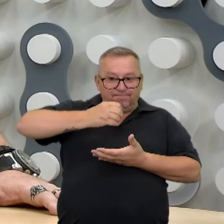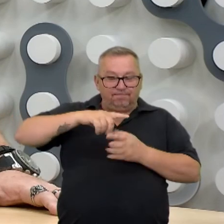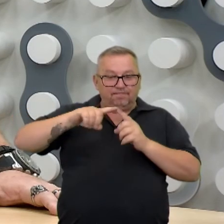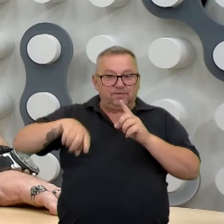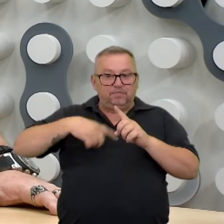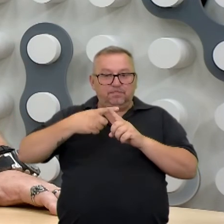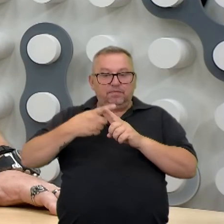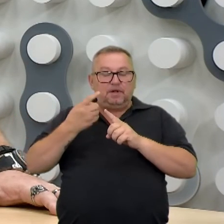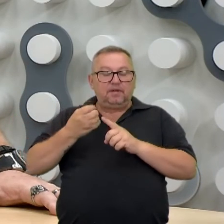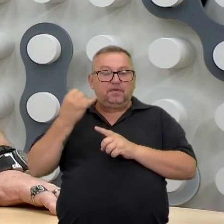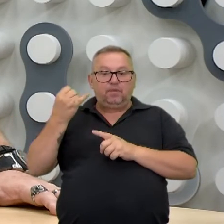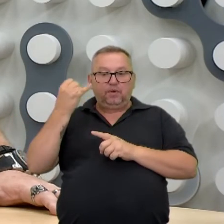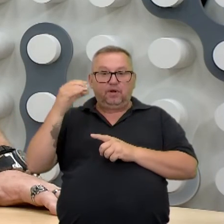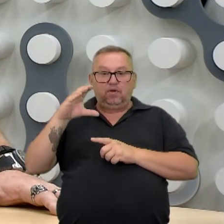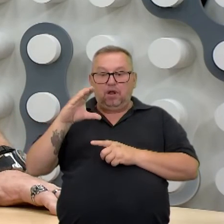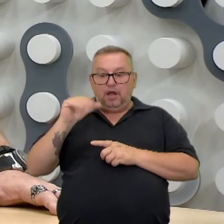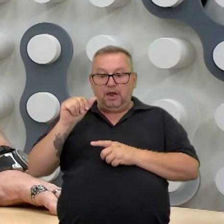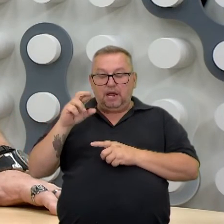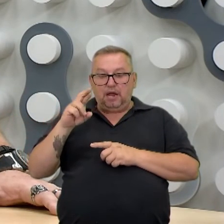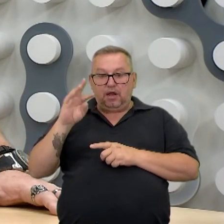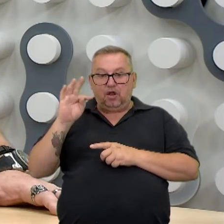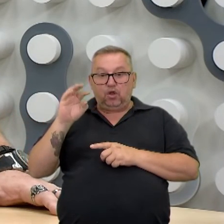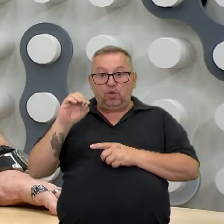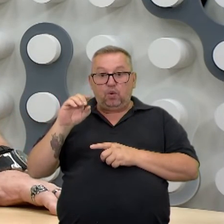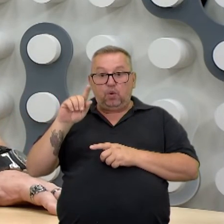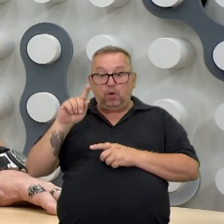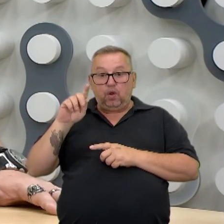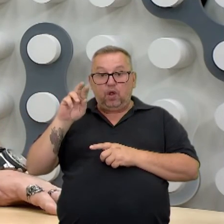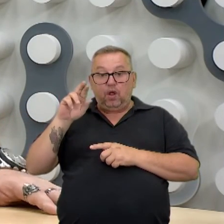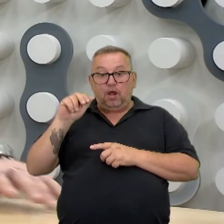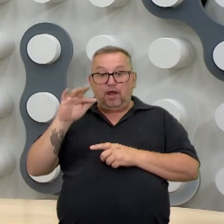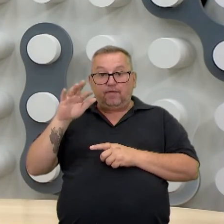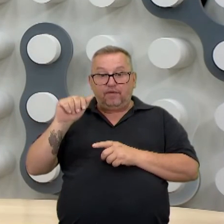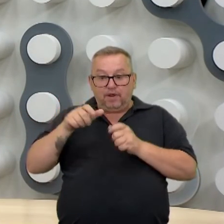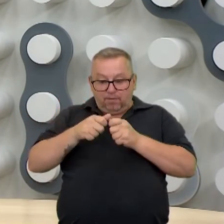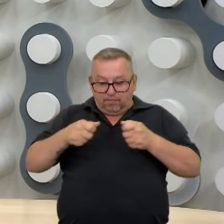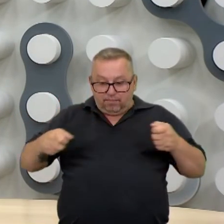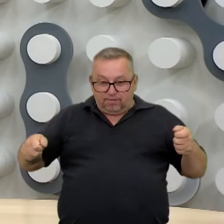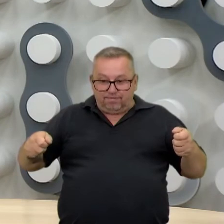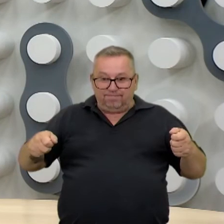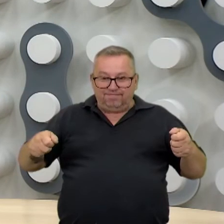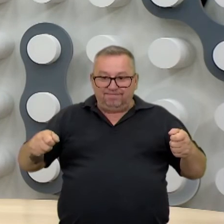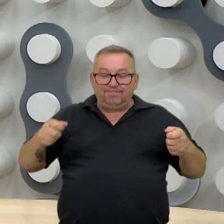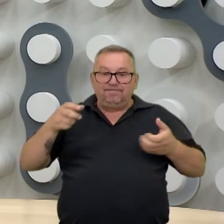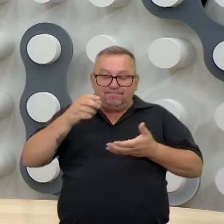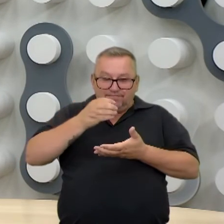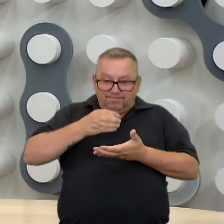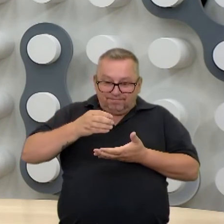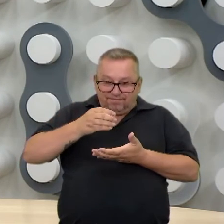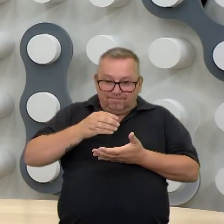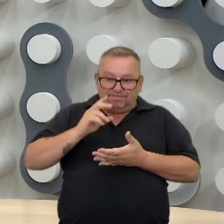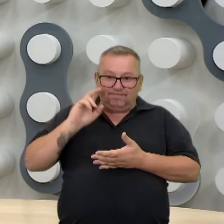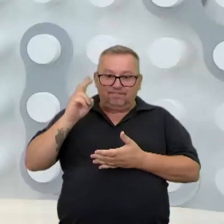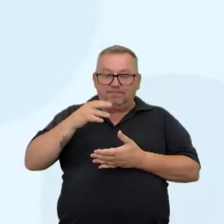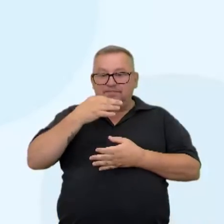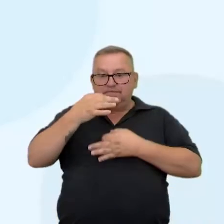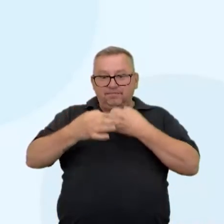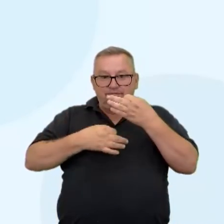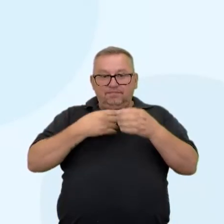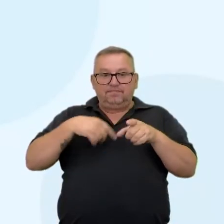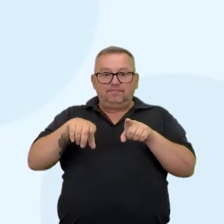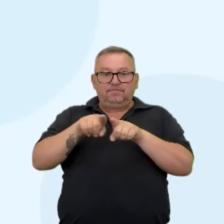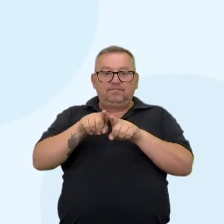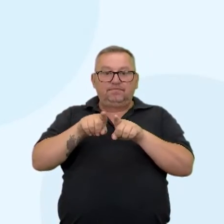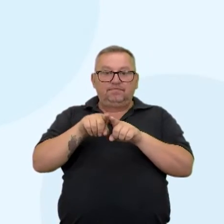importantes que nós temos aqui na nossa disciplina, tá certo? É isso aí, pessoal. Vou passar para vocês aí uma orientação de sugestão